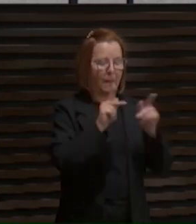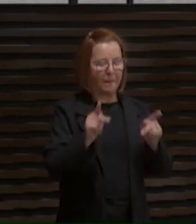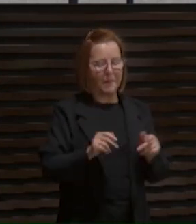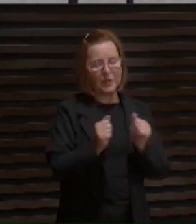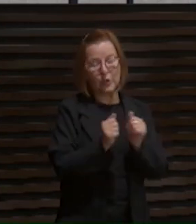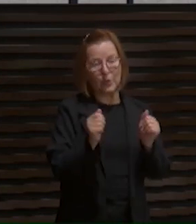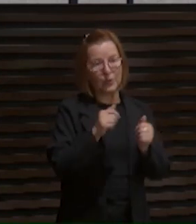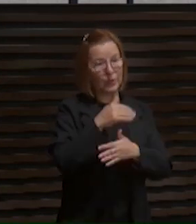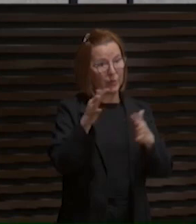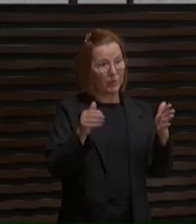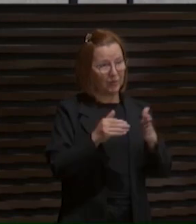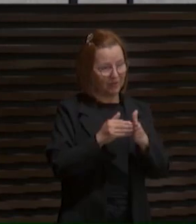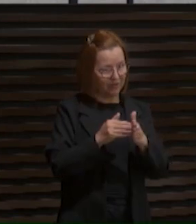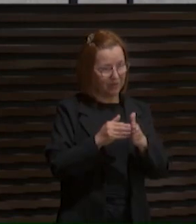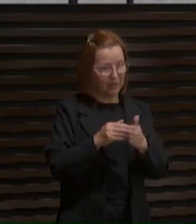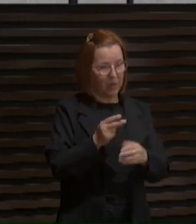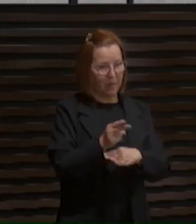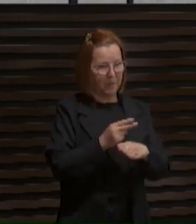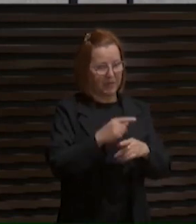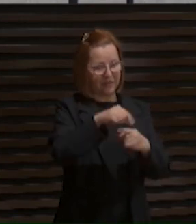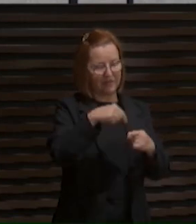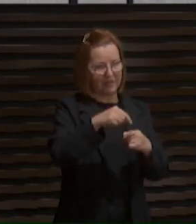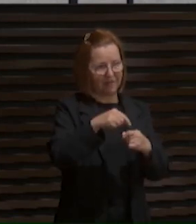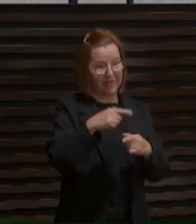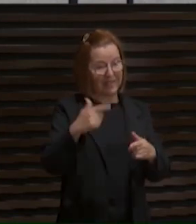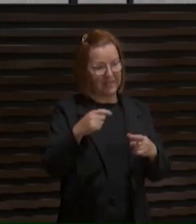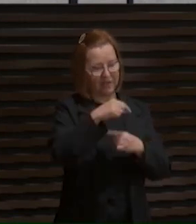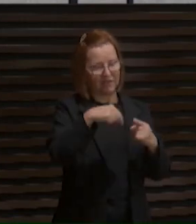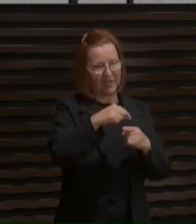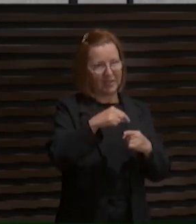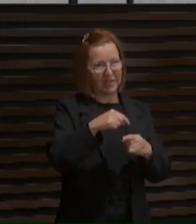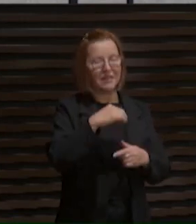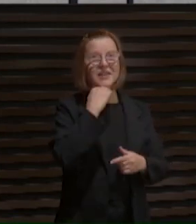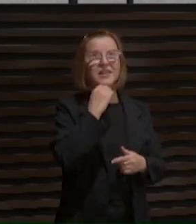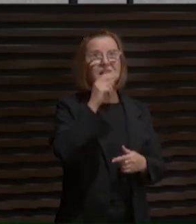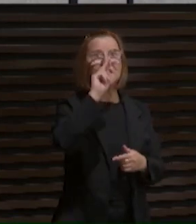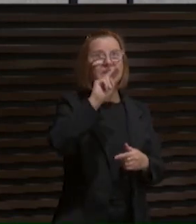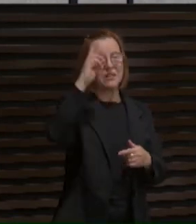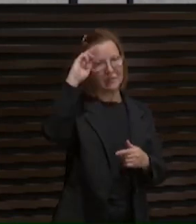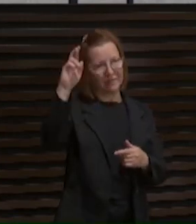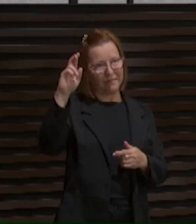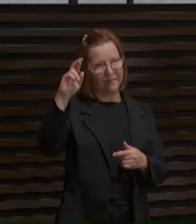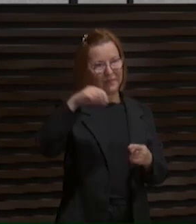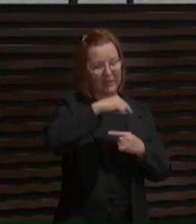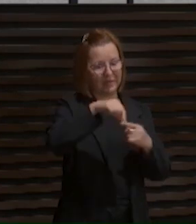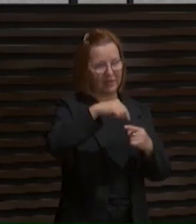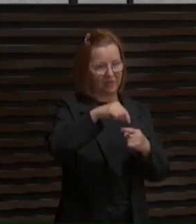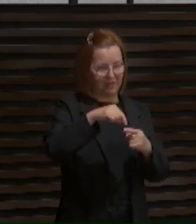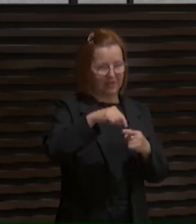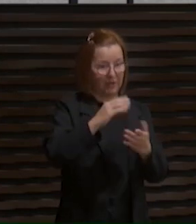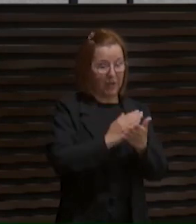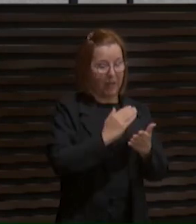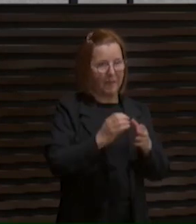a santificação, sem a qual ninguém verá o Senhor. A santificação é parte do